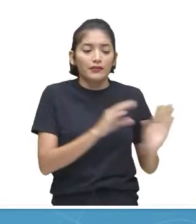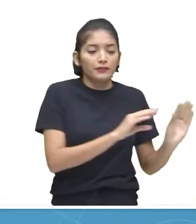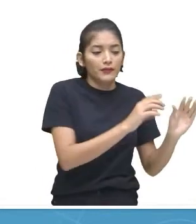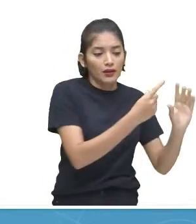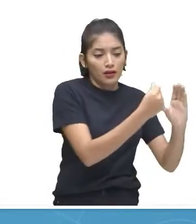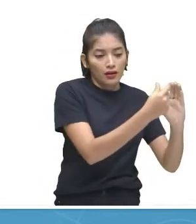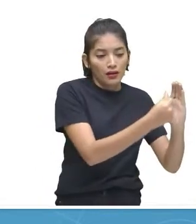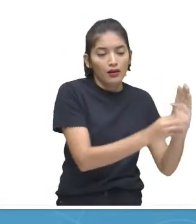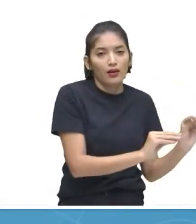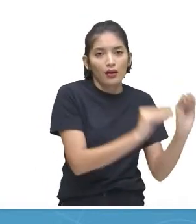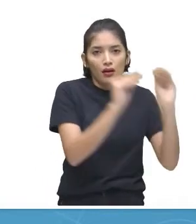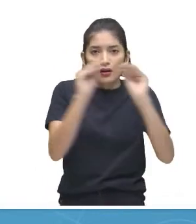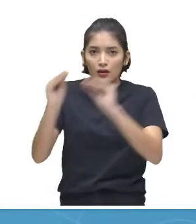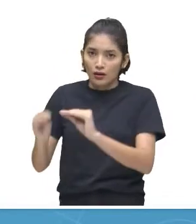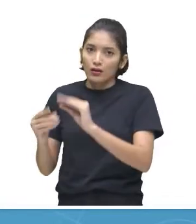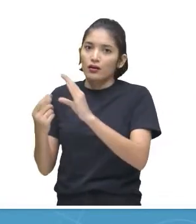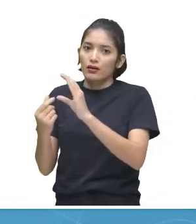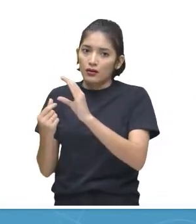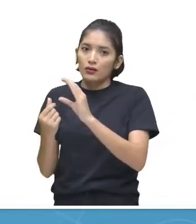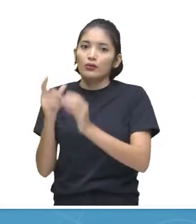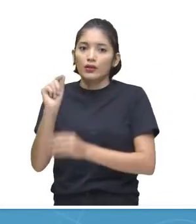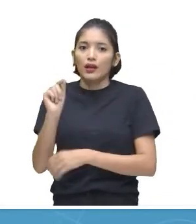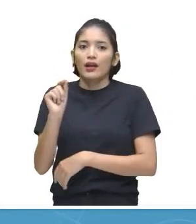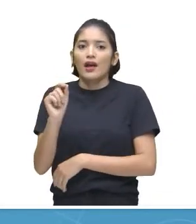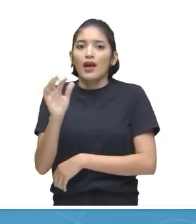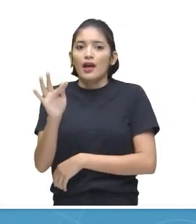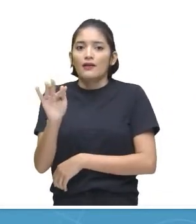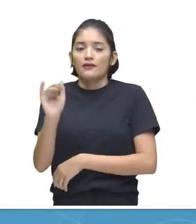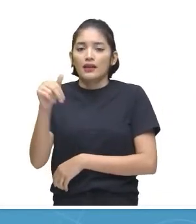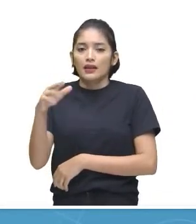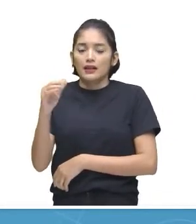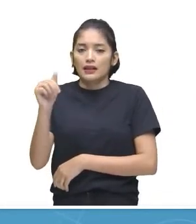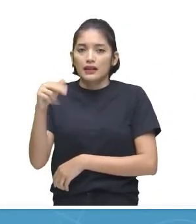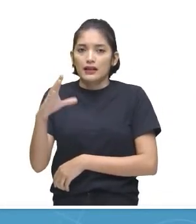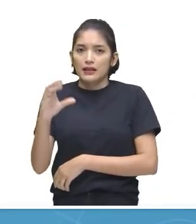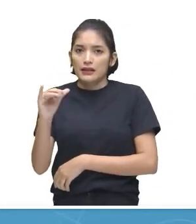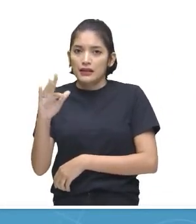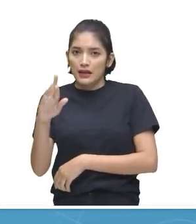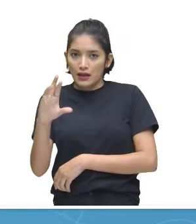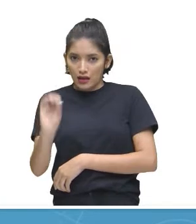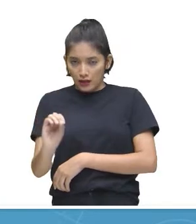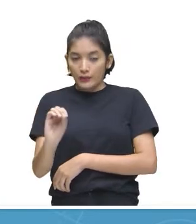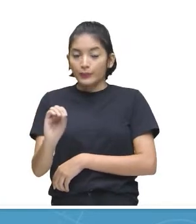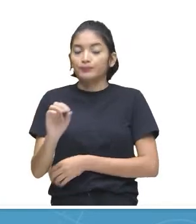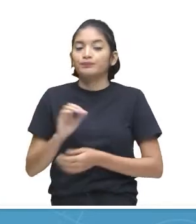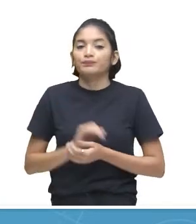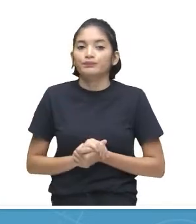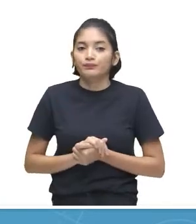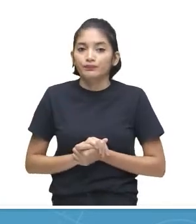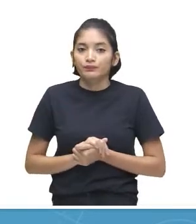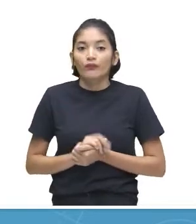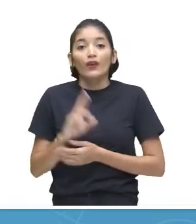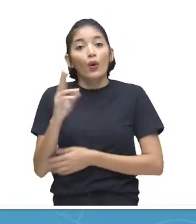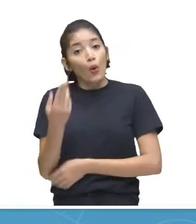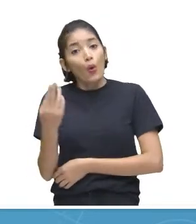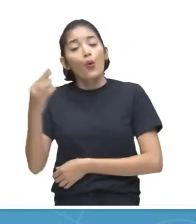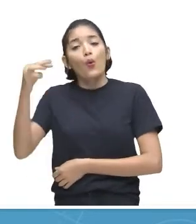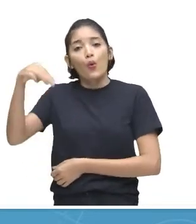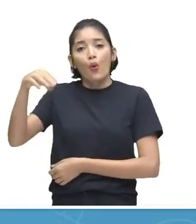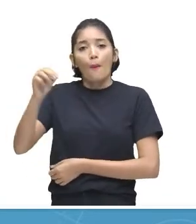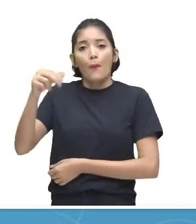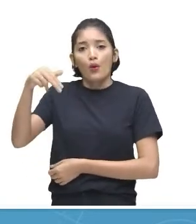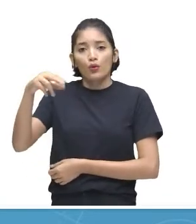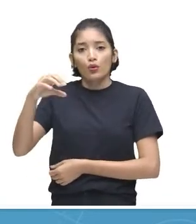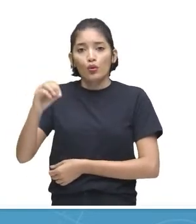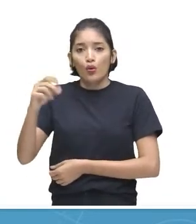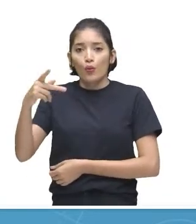capitalismo industrial para o capitalismo financeiro, que a gente já verifica agora. Né? O chamado capitalismo financeiro ou monopolista, ele